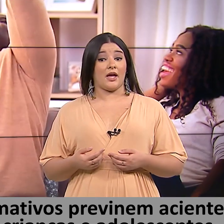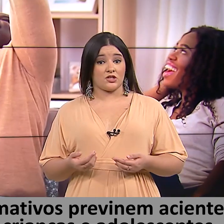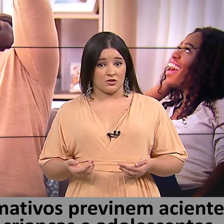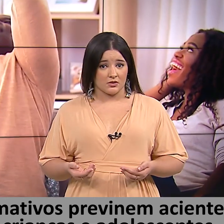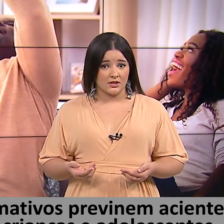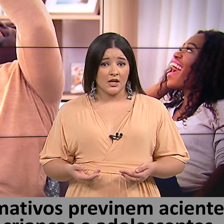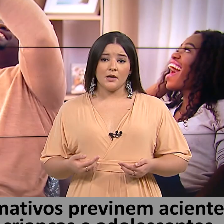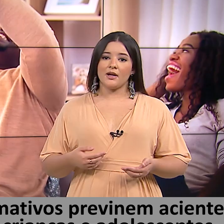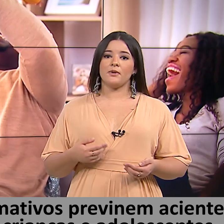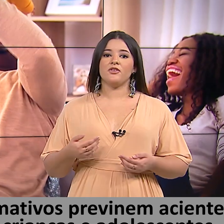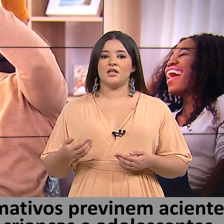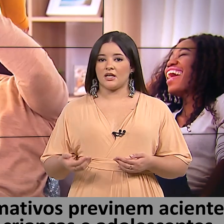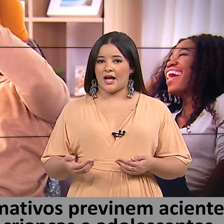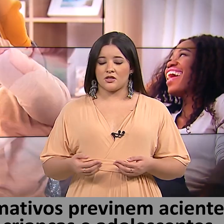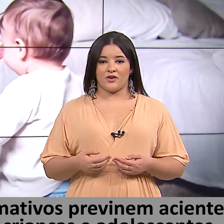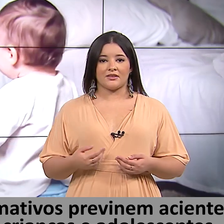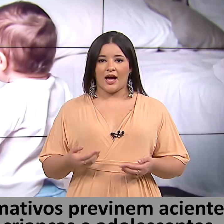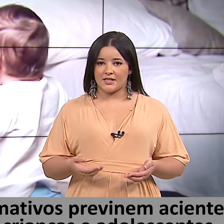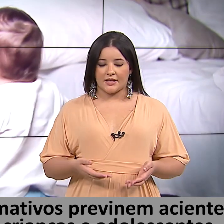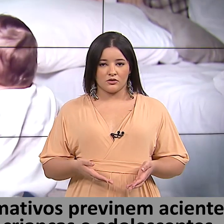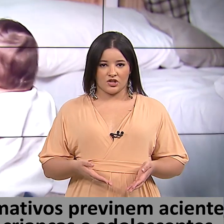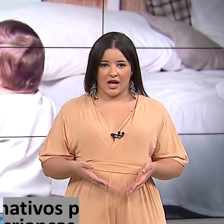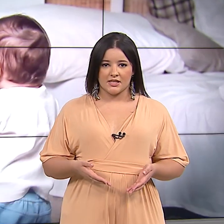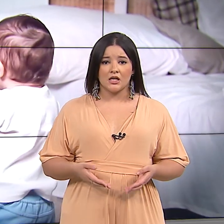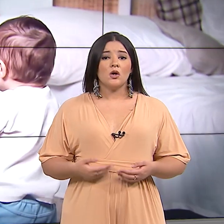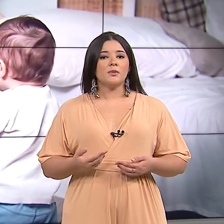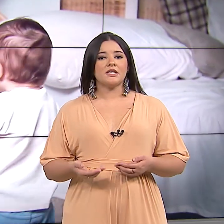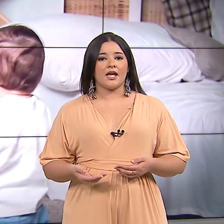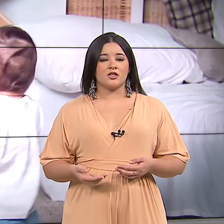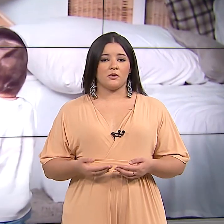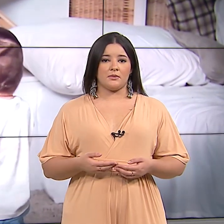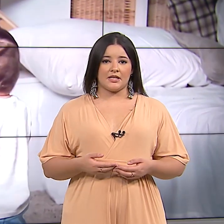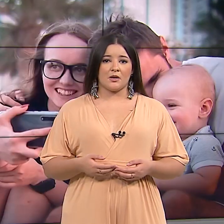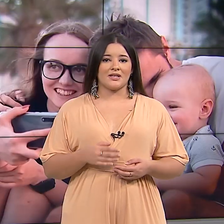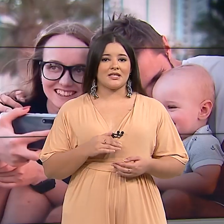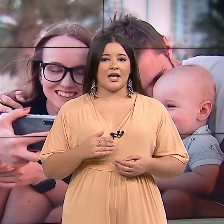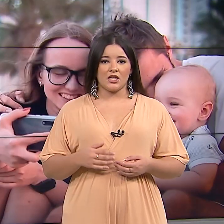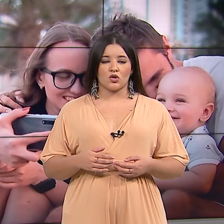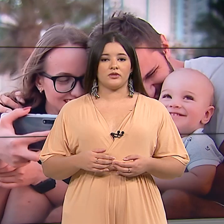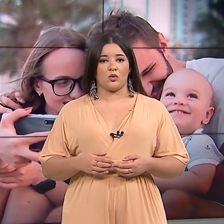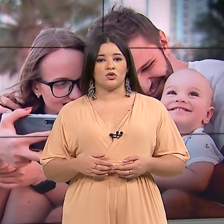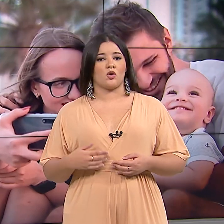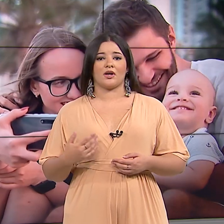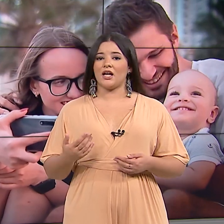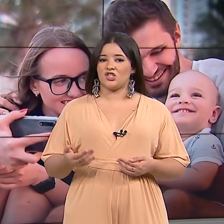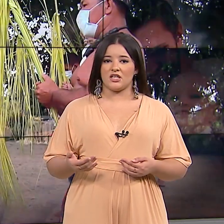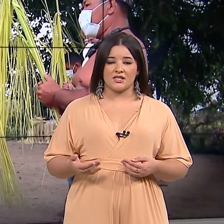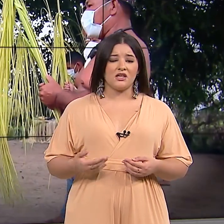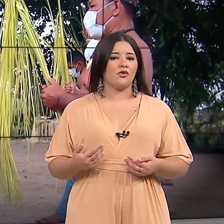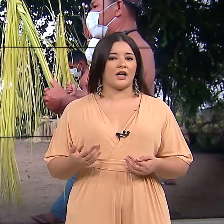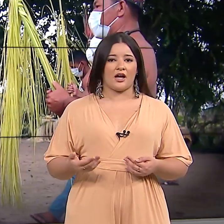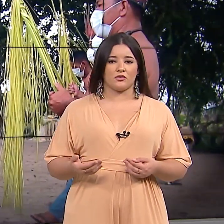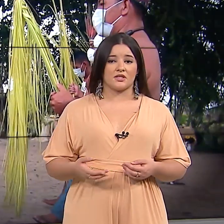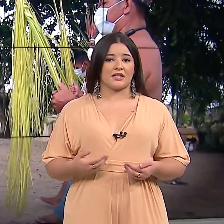acidentes domésticos. E para prevenir casos fatais dentro de casa, o Ministério disponibiliza uma série de conteúdos como